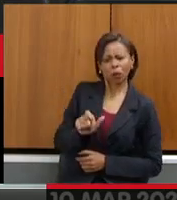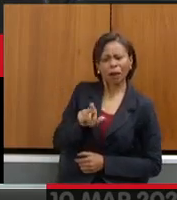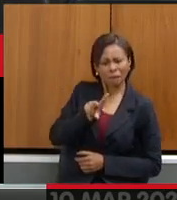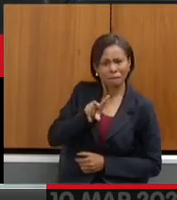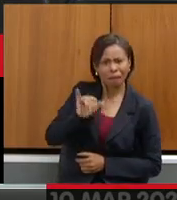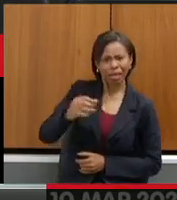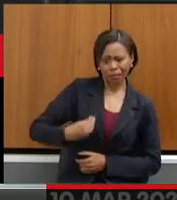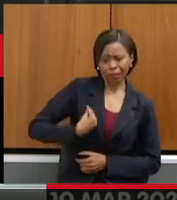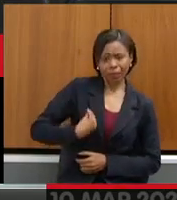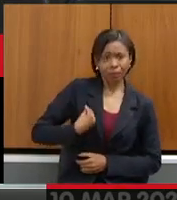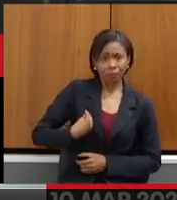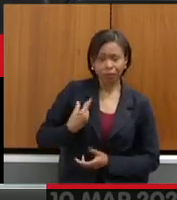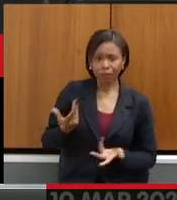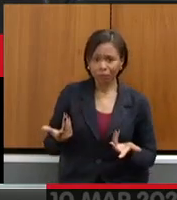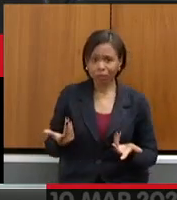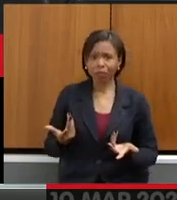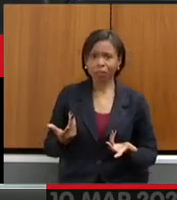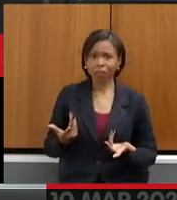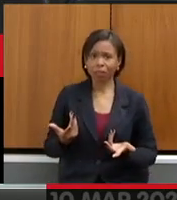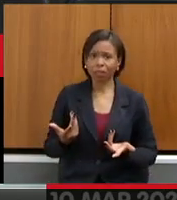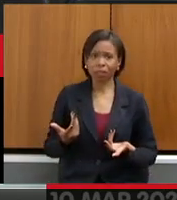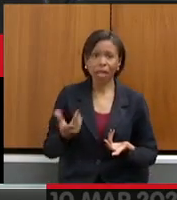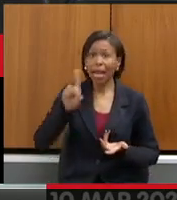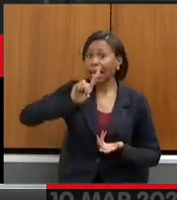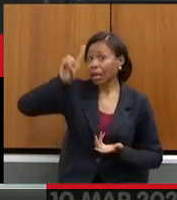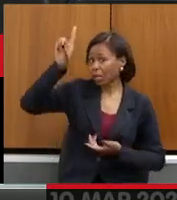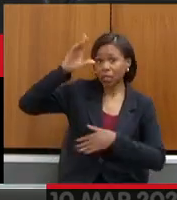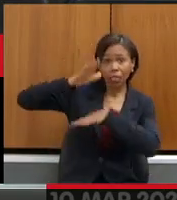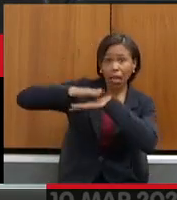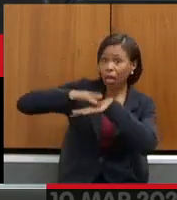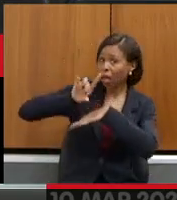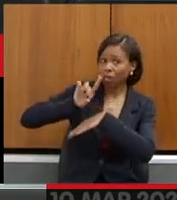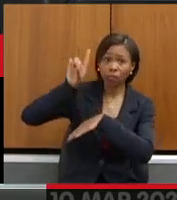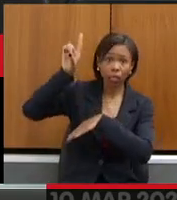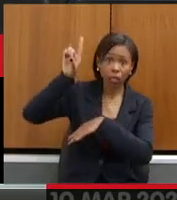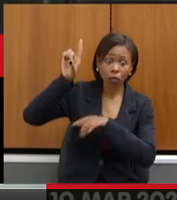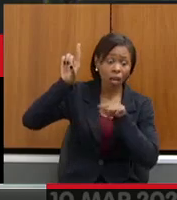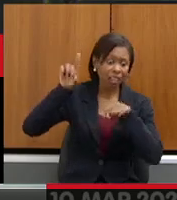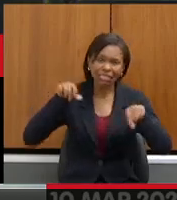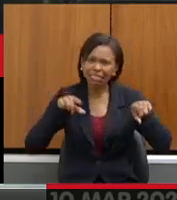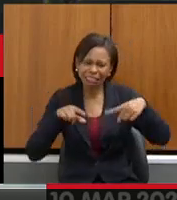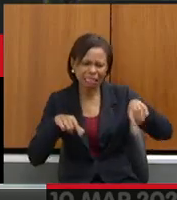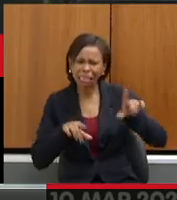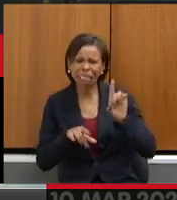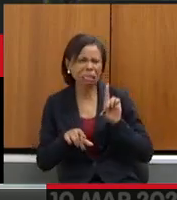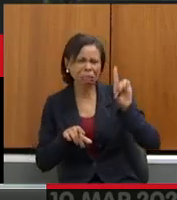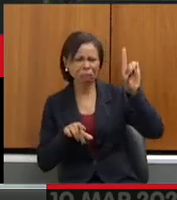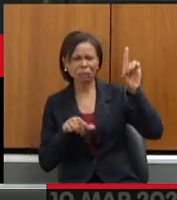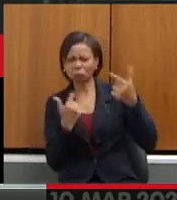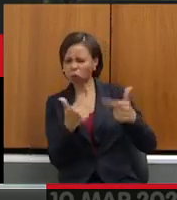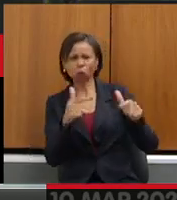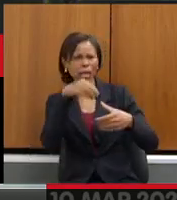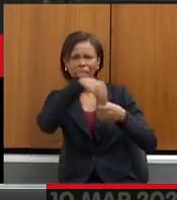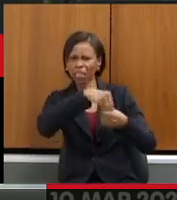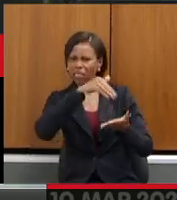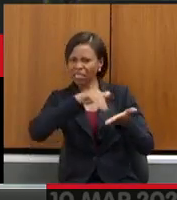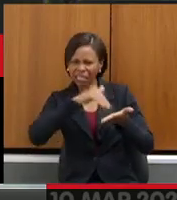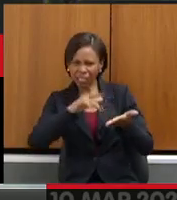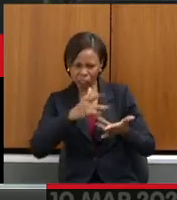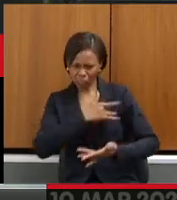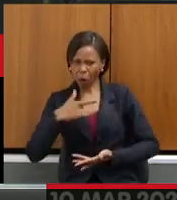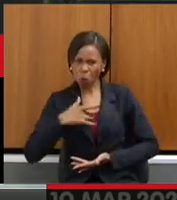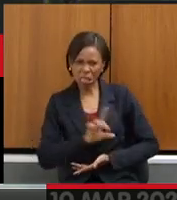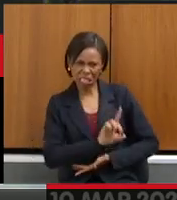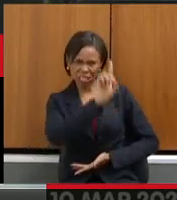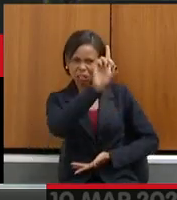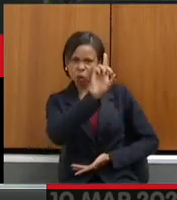talvez algo Divino e não tem Divino em nenhum cargo na secretaria de saúde para